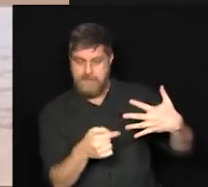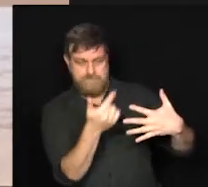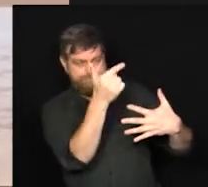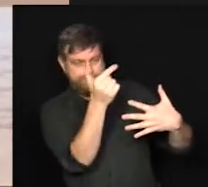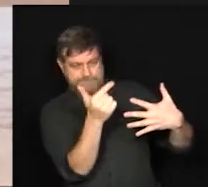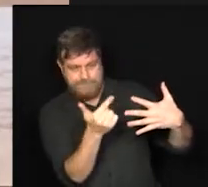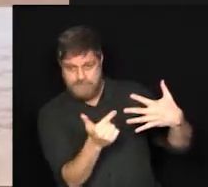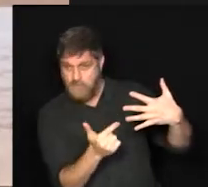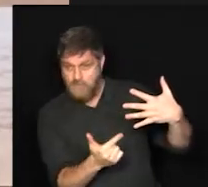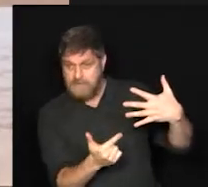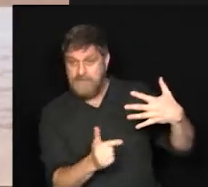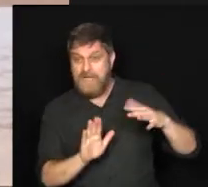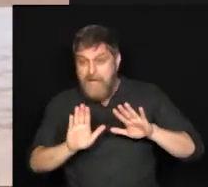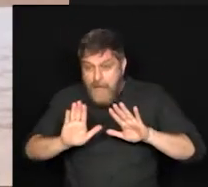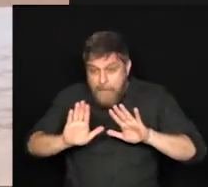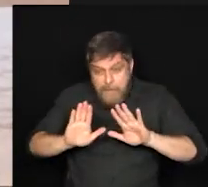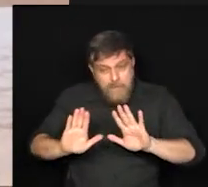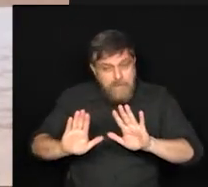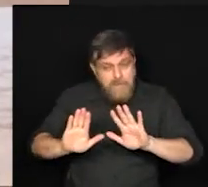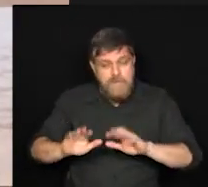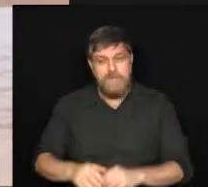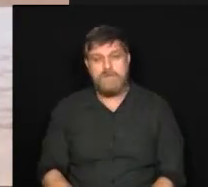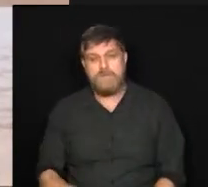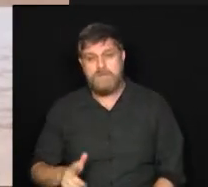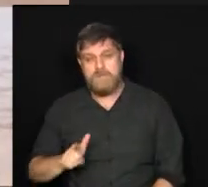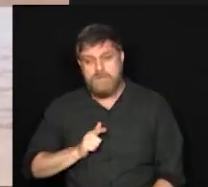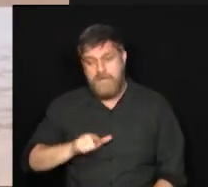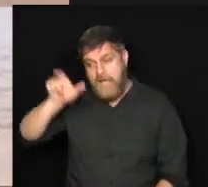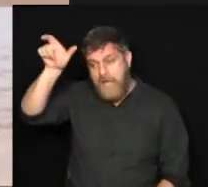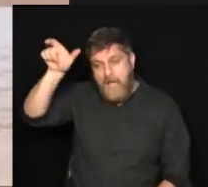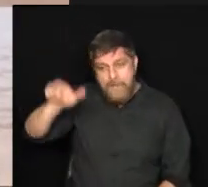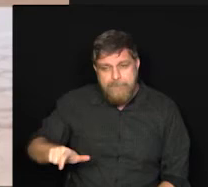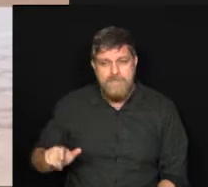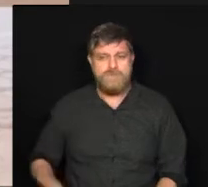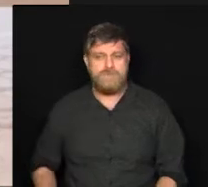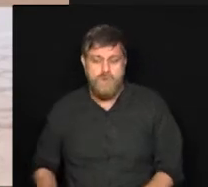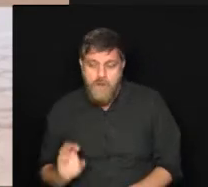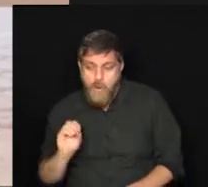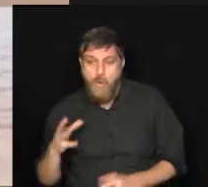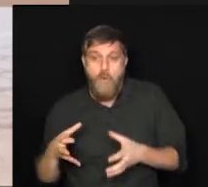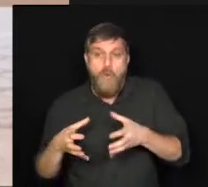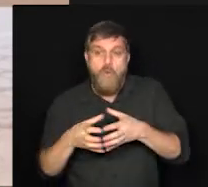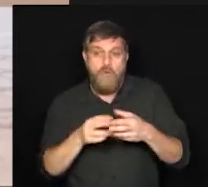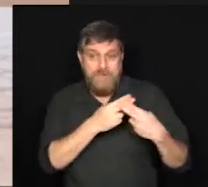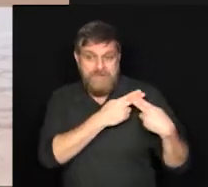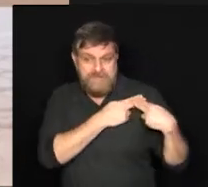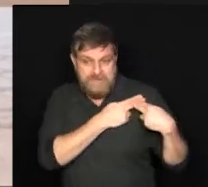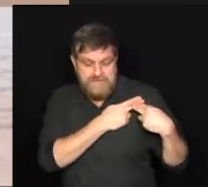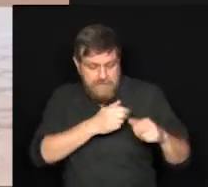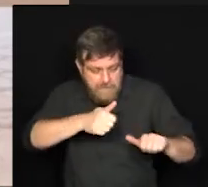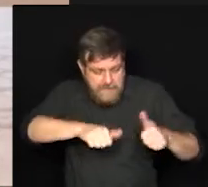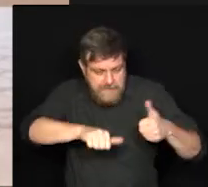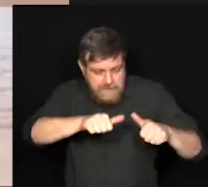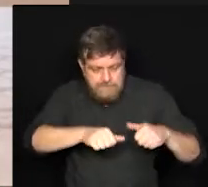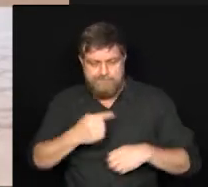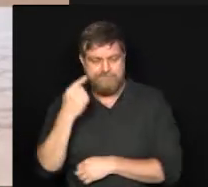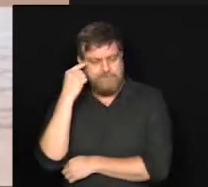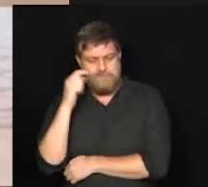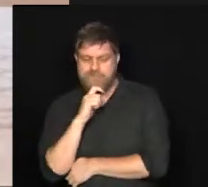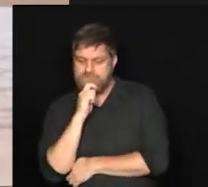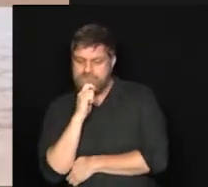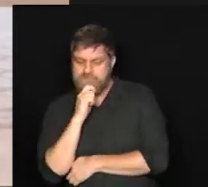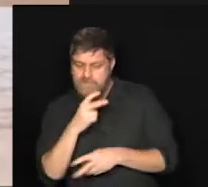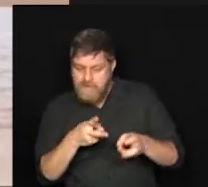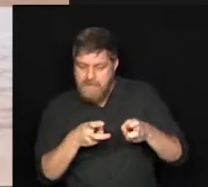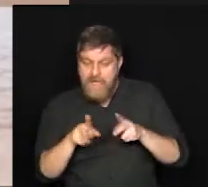temas, mas o autor, ou então a comissão por onde ele está passando, acredita que é importante ouvir